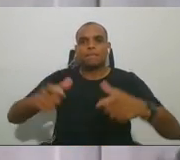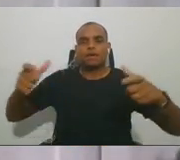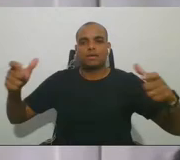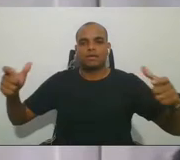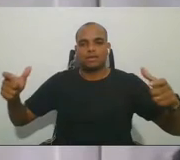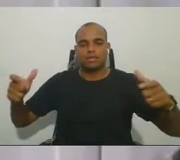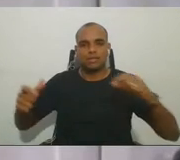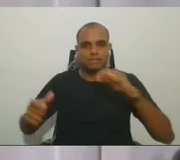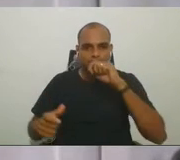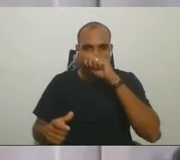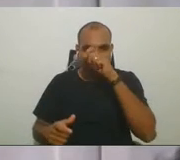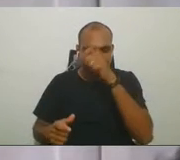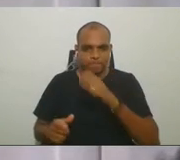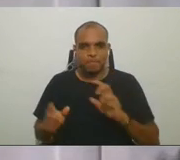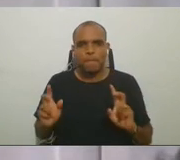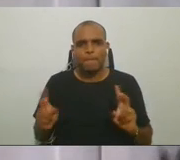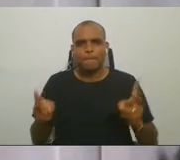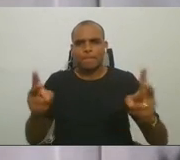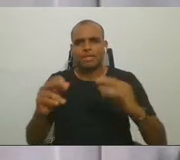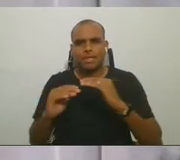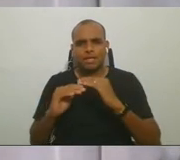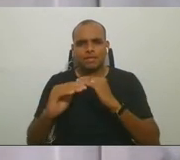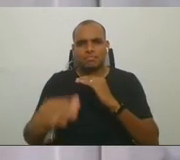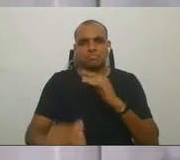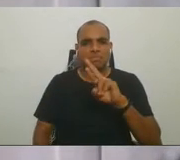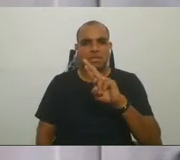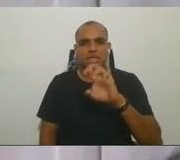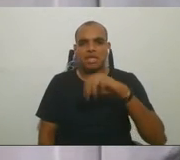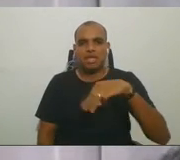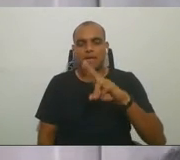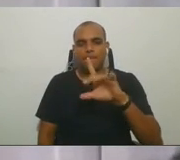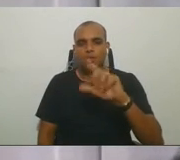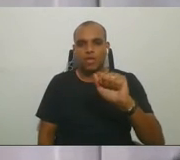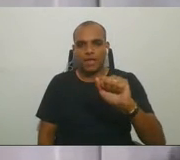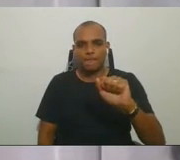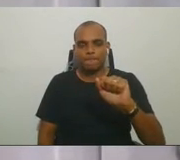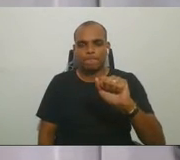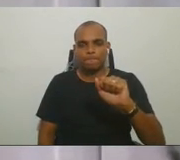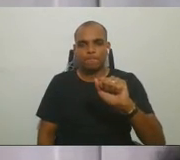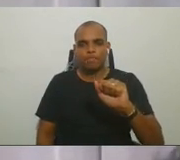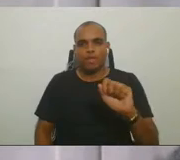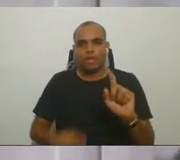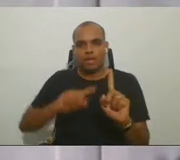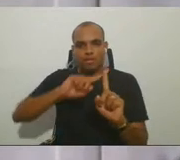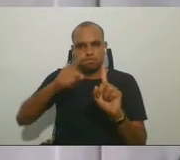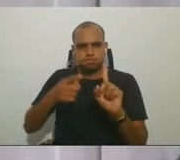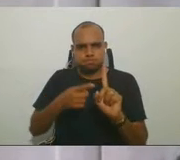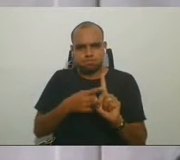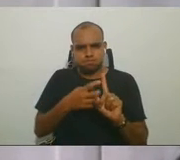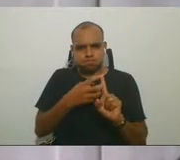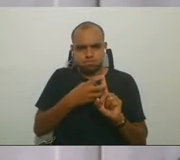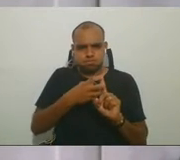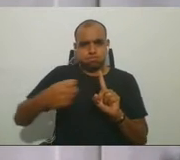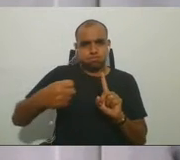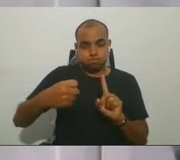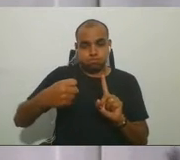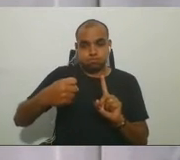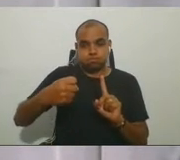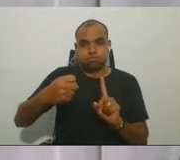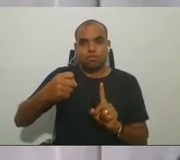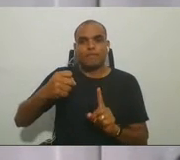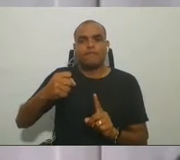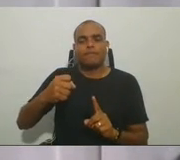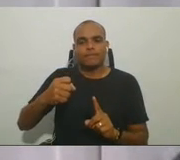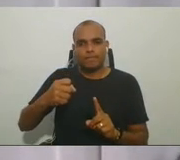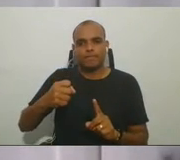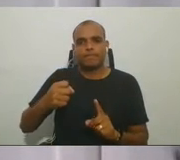mantém a ominosa rêmula da penalização do aborto, o que equivale a decretar a